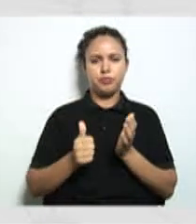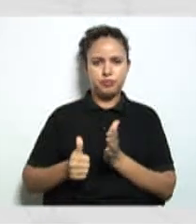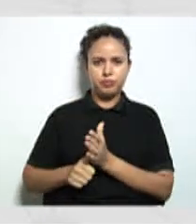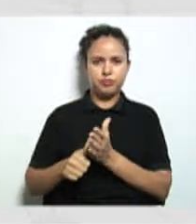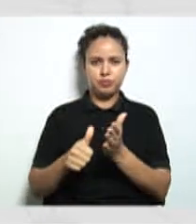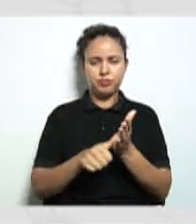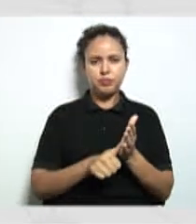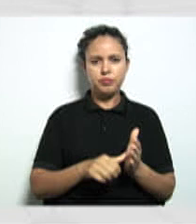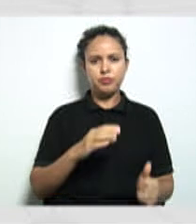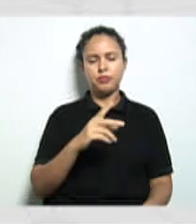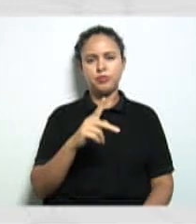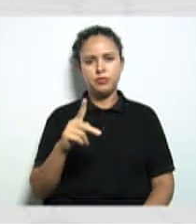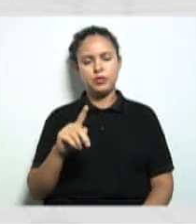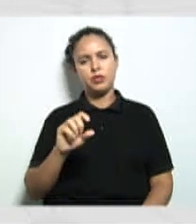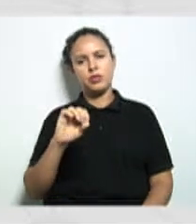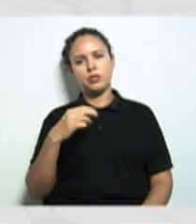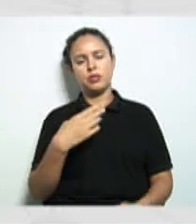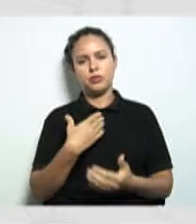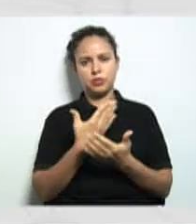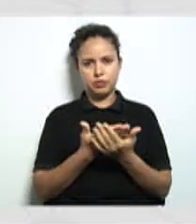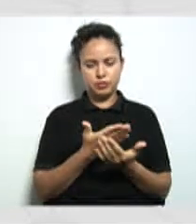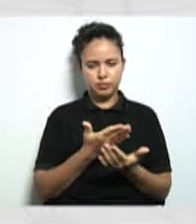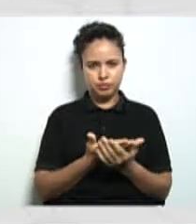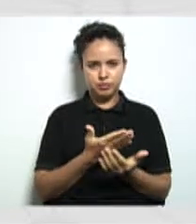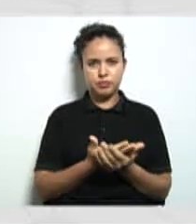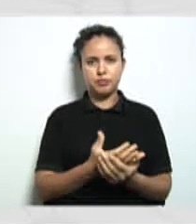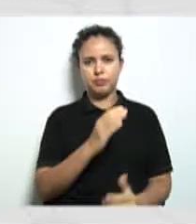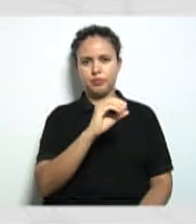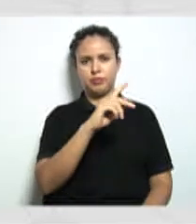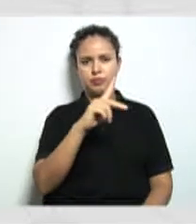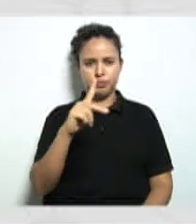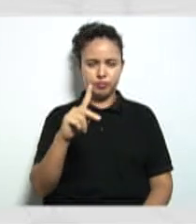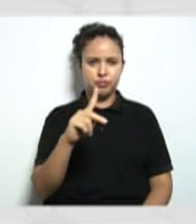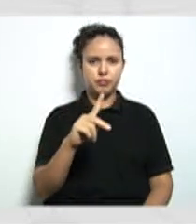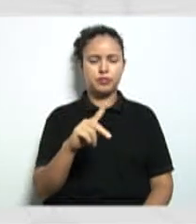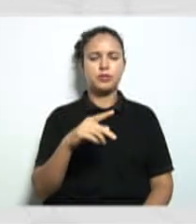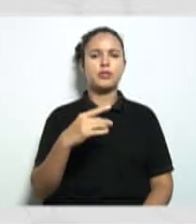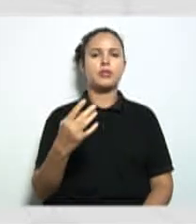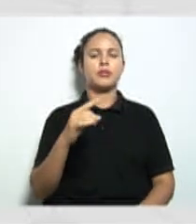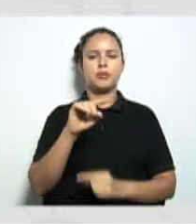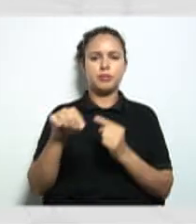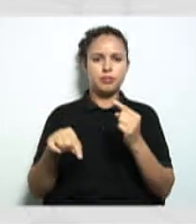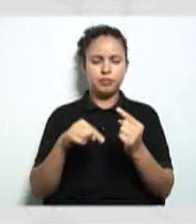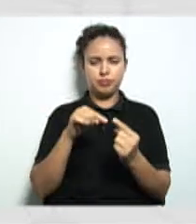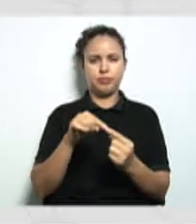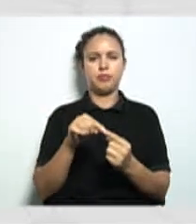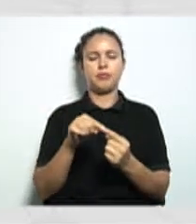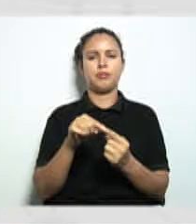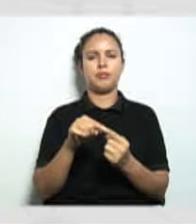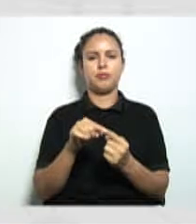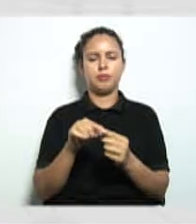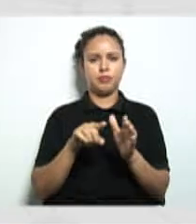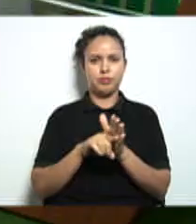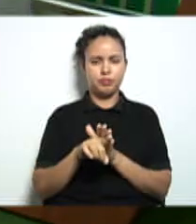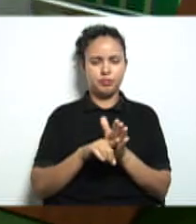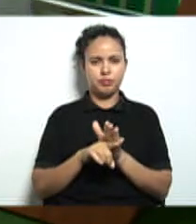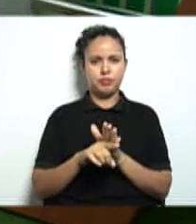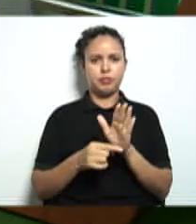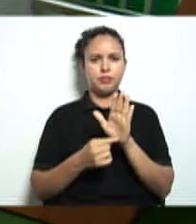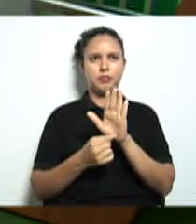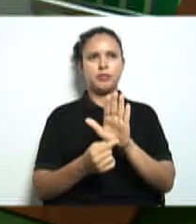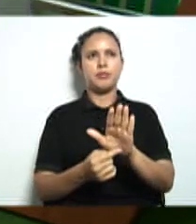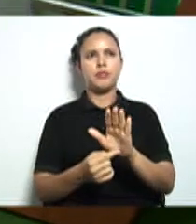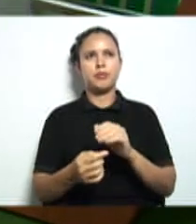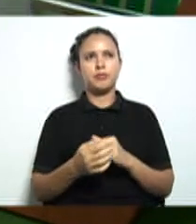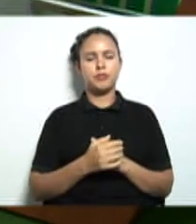estudar sobre uma cooperativa. Então, o objetivo da pesquisa é divulgar o resultado. Apresentar no seminário